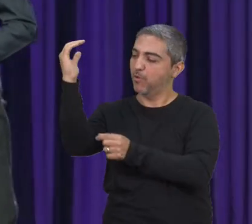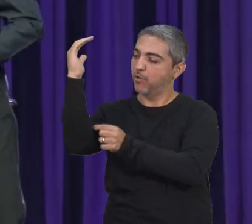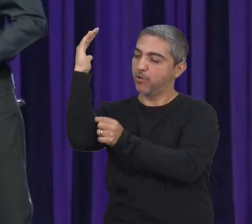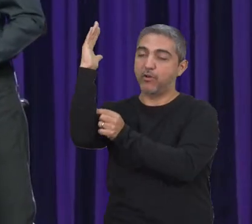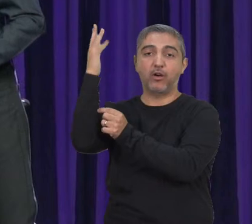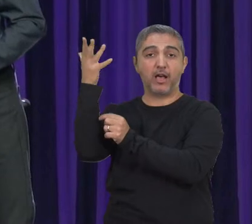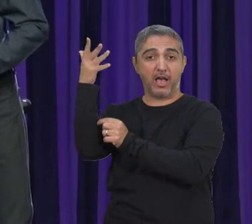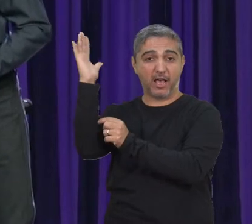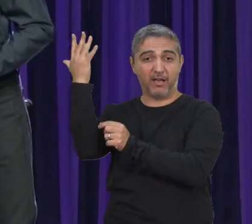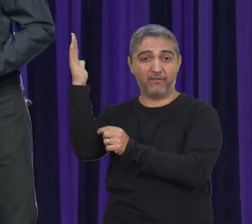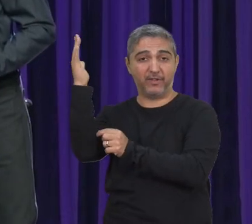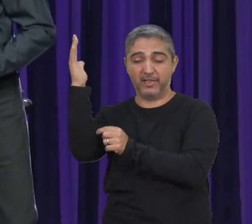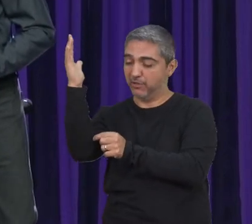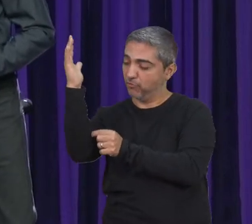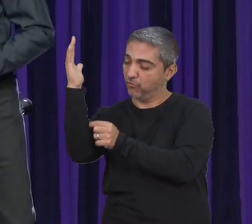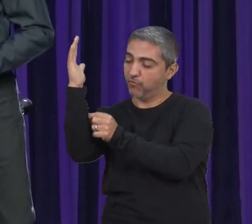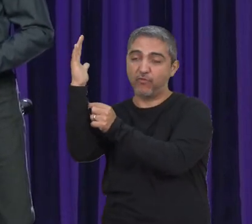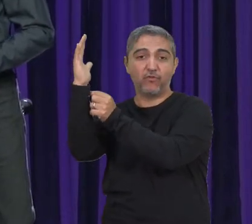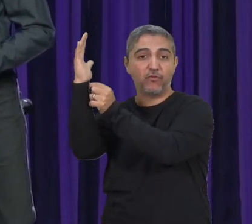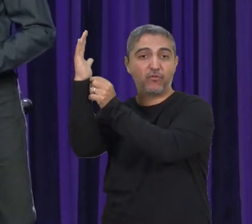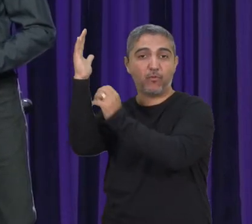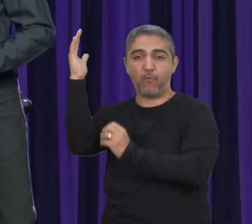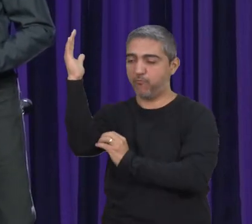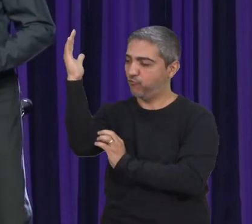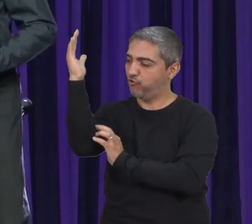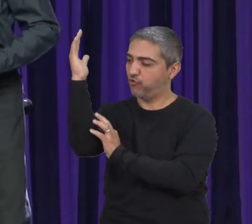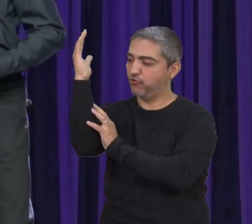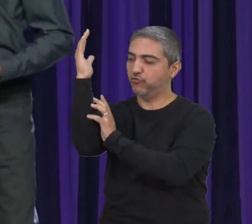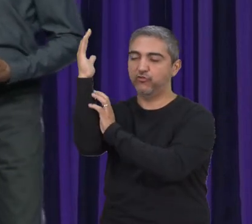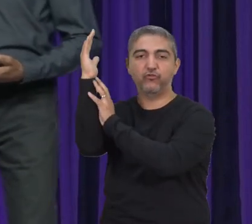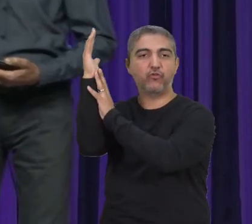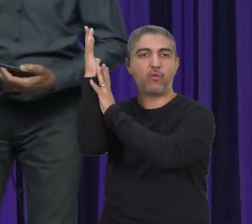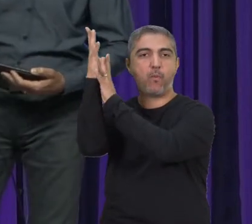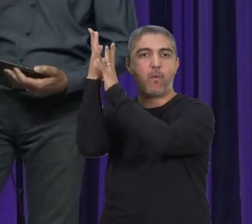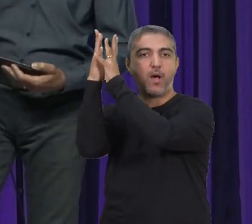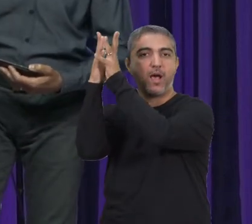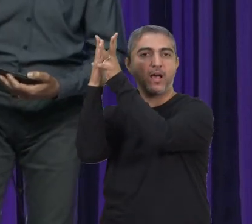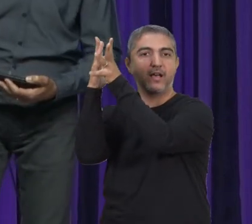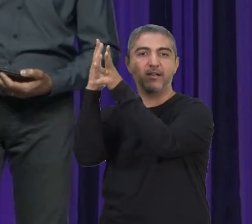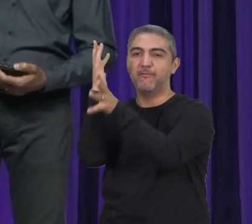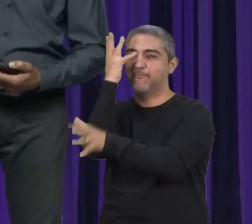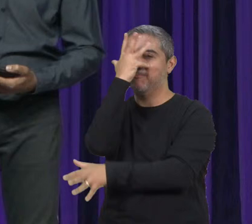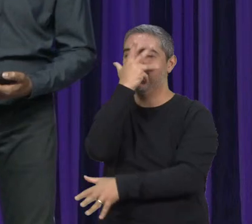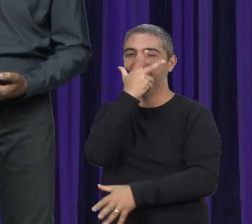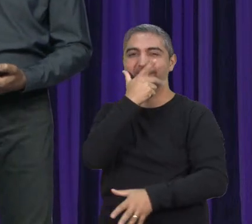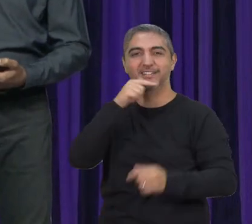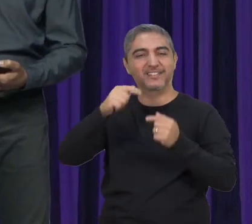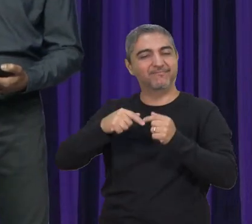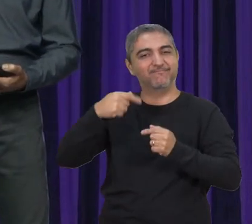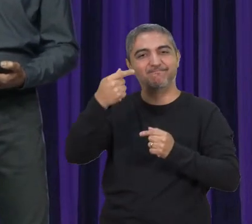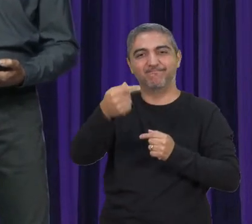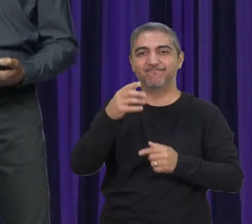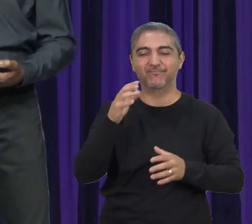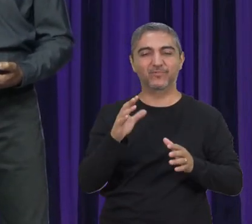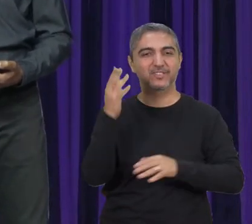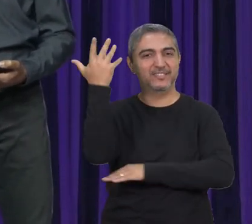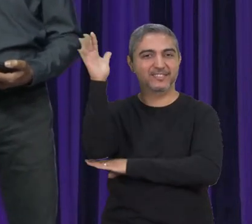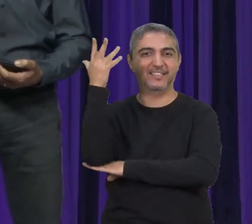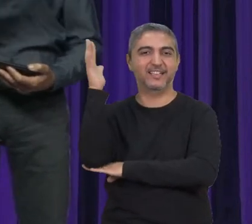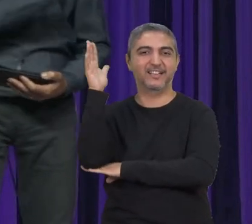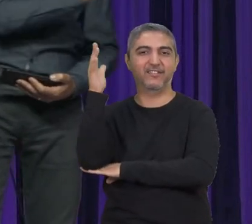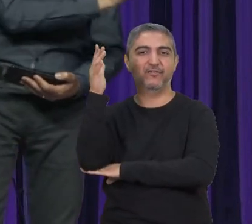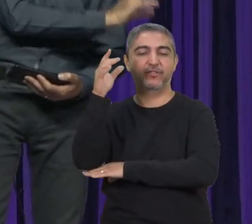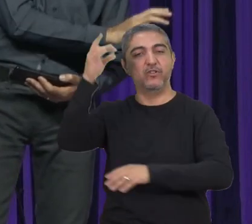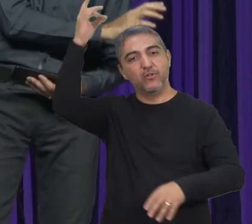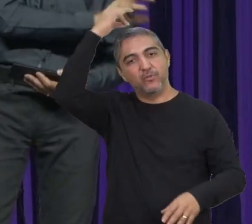um fruto bonito, que é o amor. É o Espírito Santo que vai fazer essa obra na sua vida